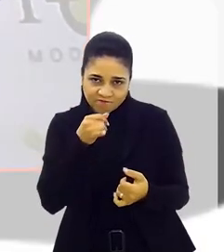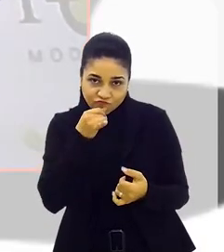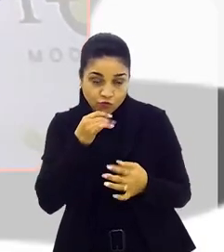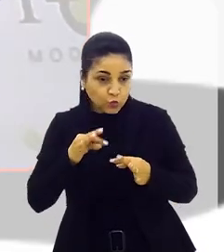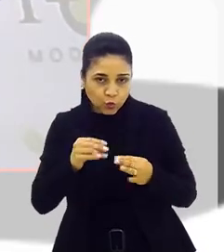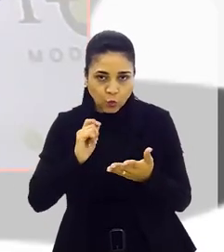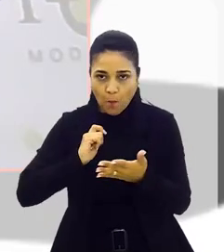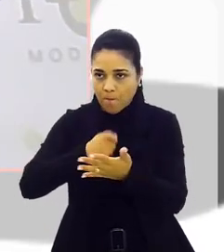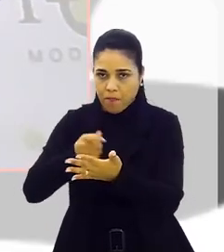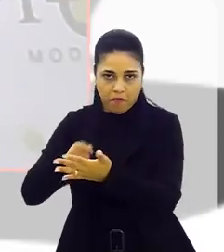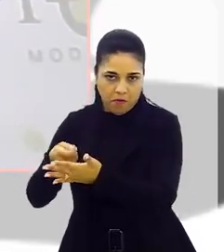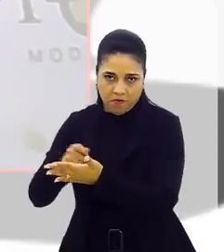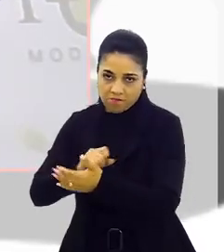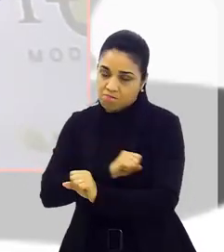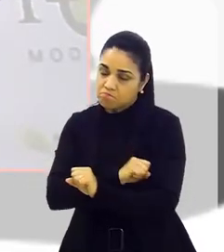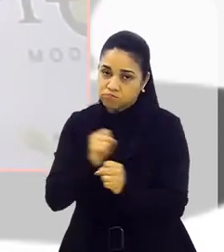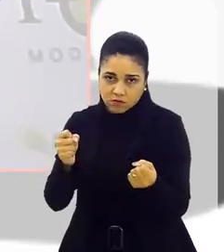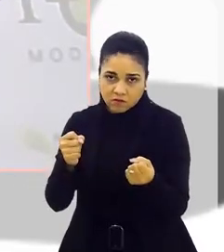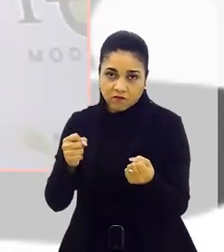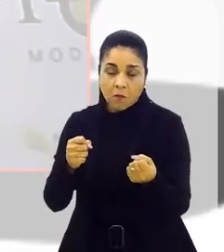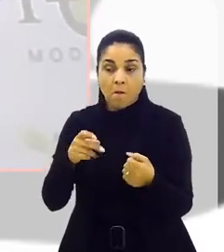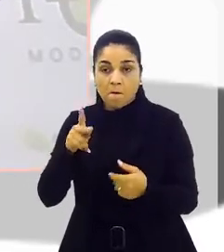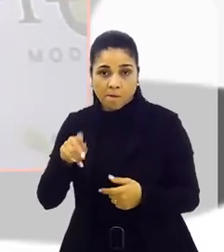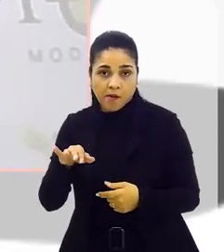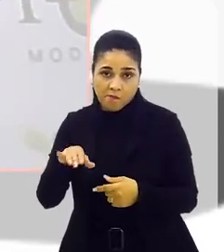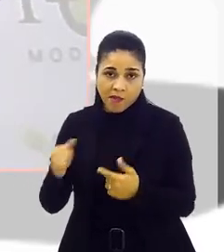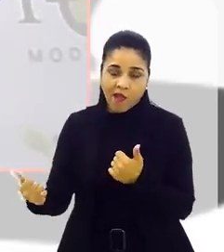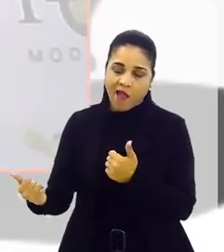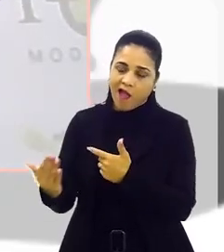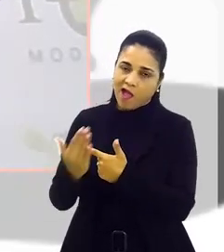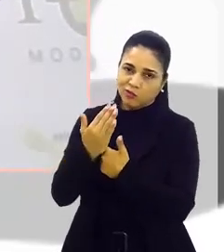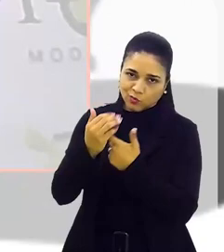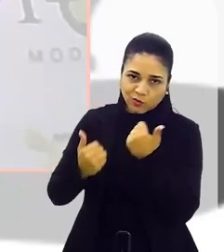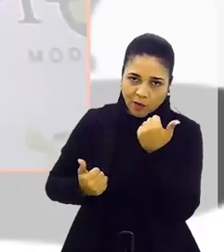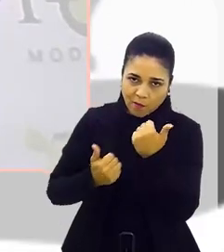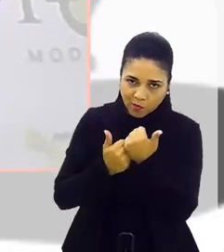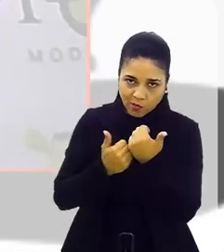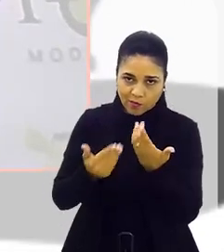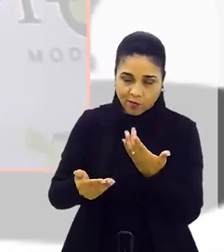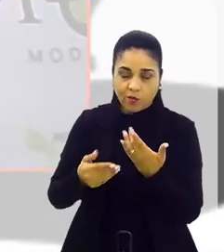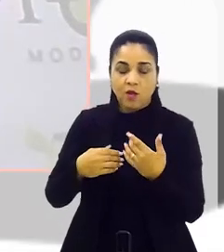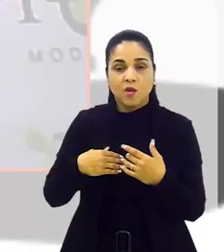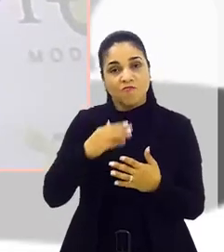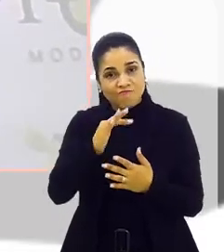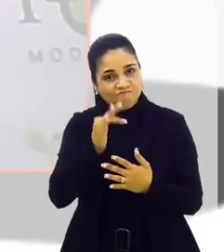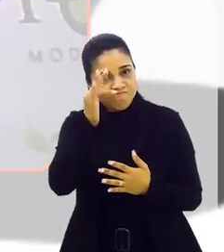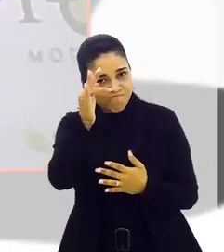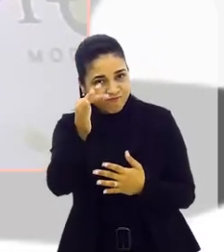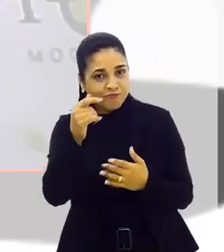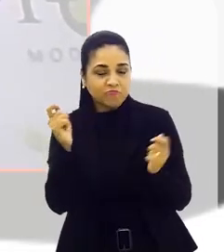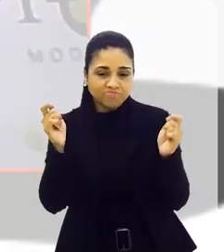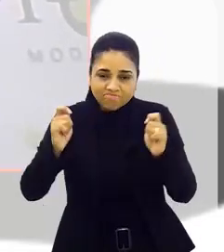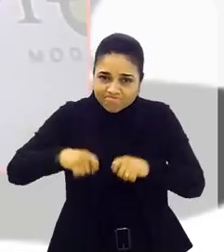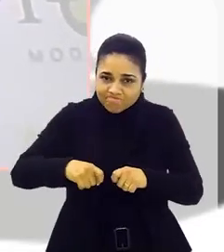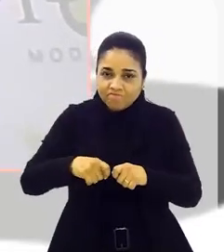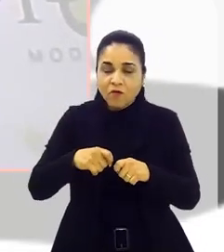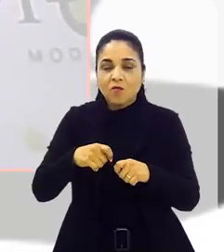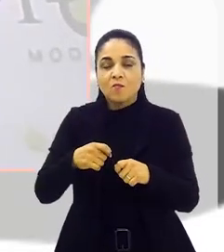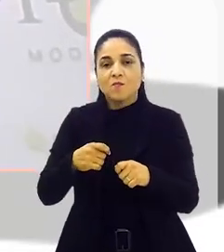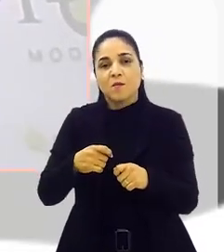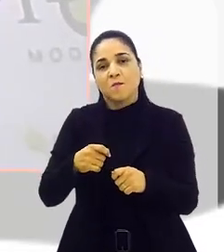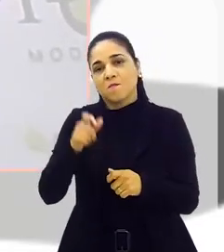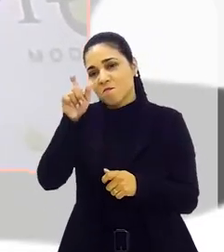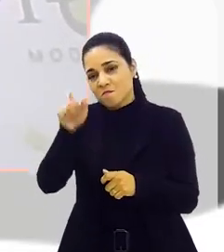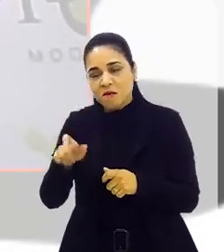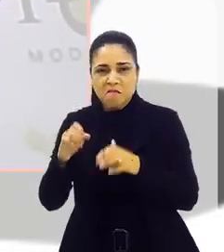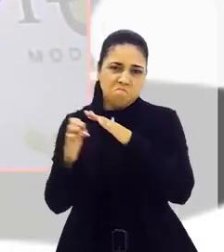infelizmente, nós bancarmos tudo isso. Se não tem a ajuda dos pais, a coisa não funciona. Eu espero um dia, se Deus quiser,